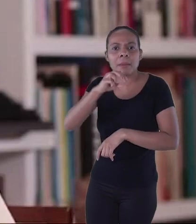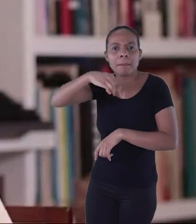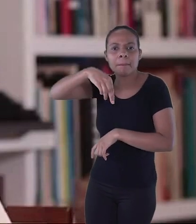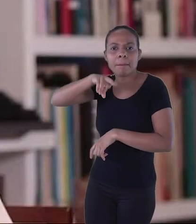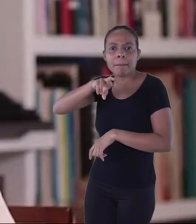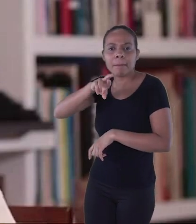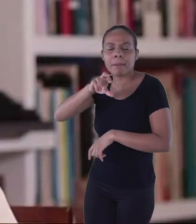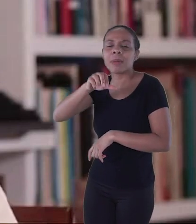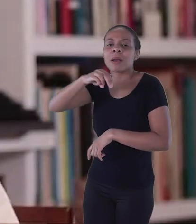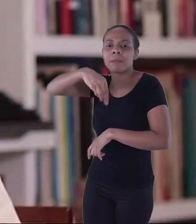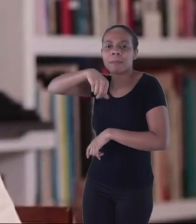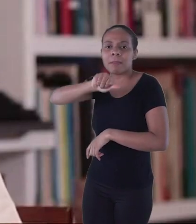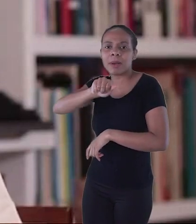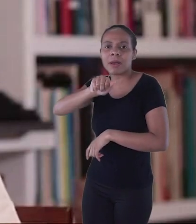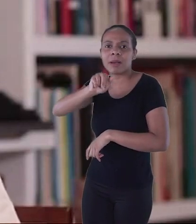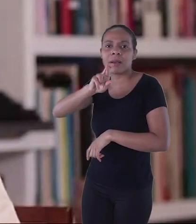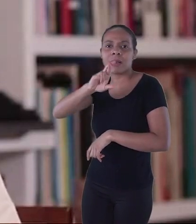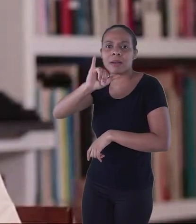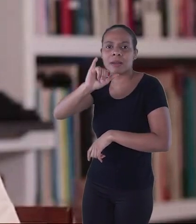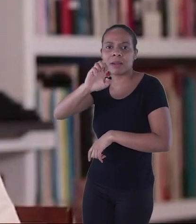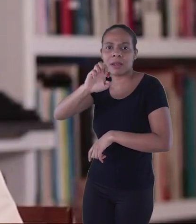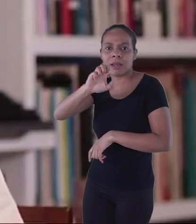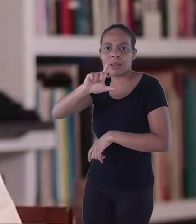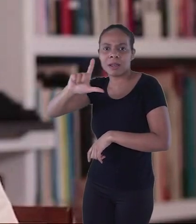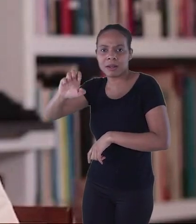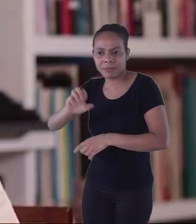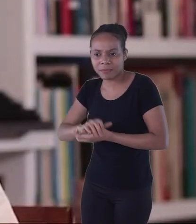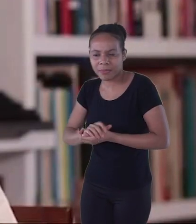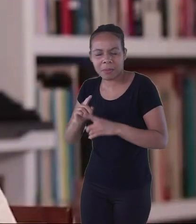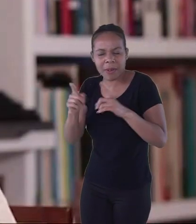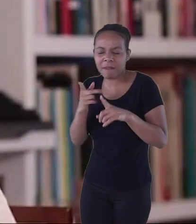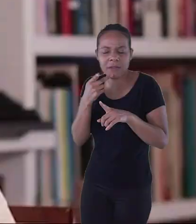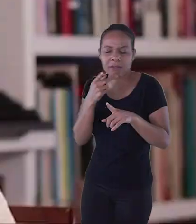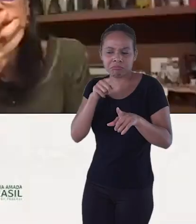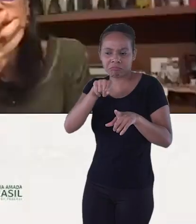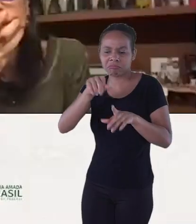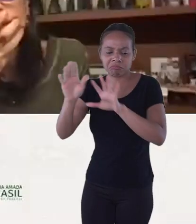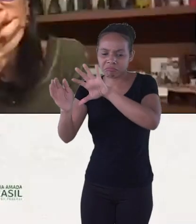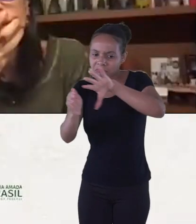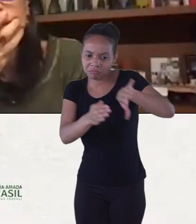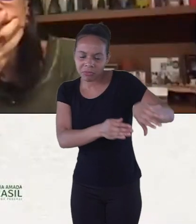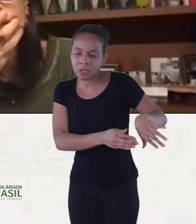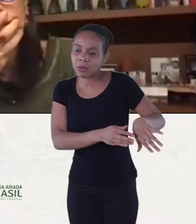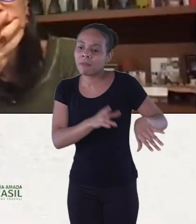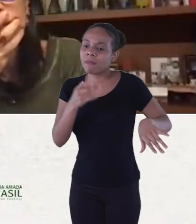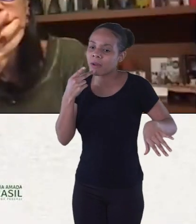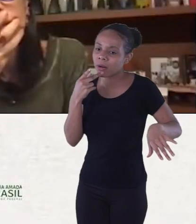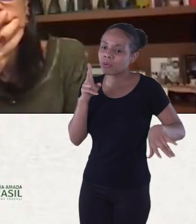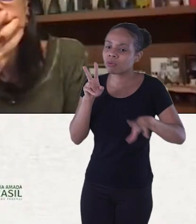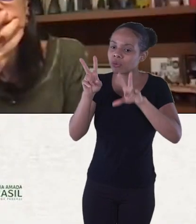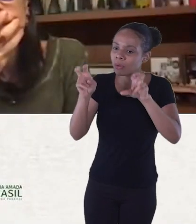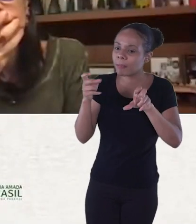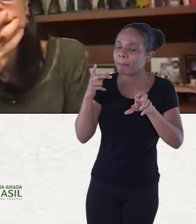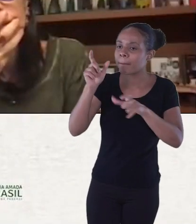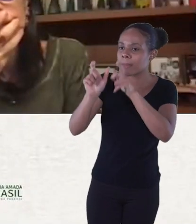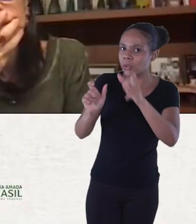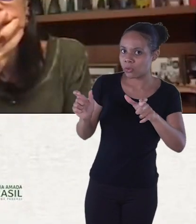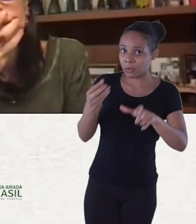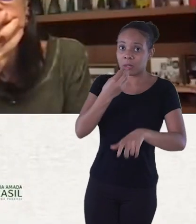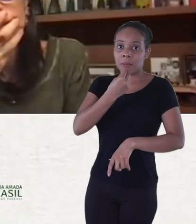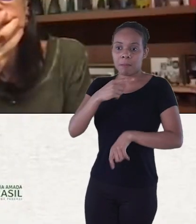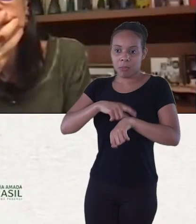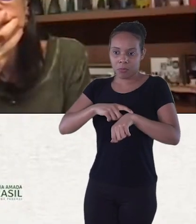contemporâneo. Mas eu não estou falando de Marielle, não. Estou falando daqueles que, durante a sua existência, acabaram por corroborar